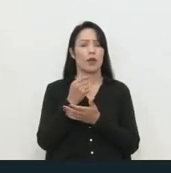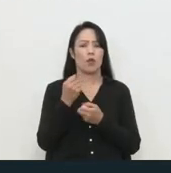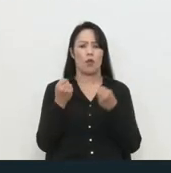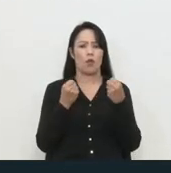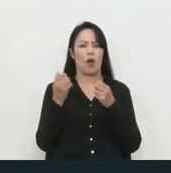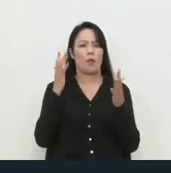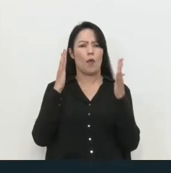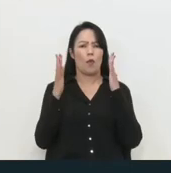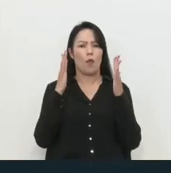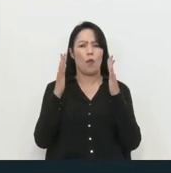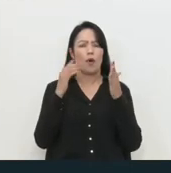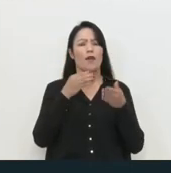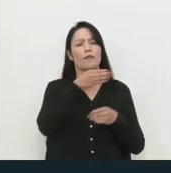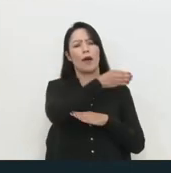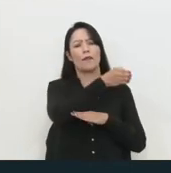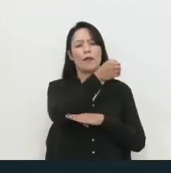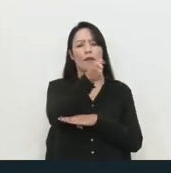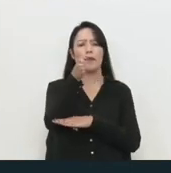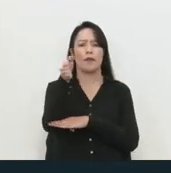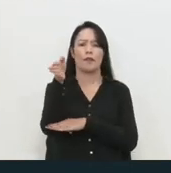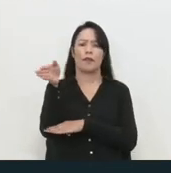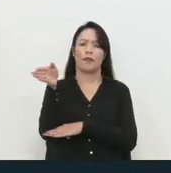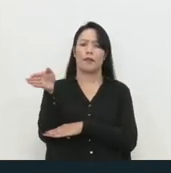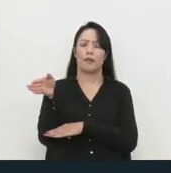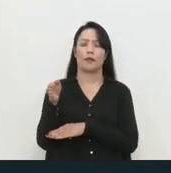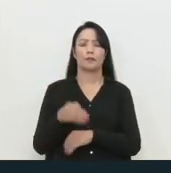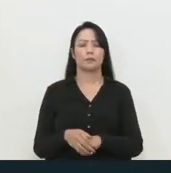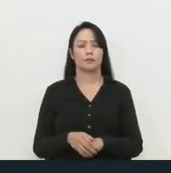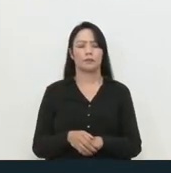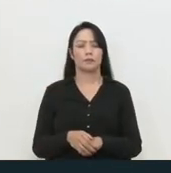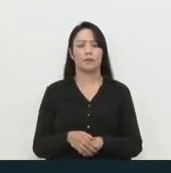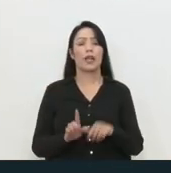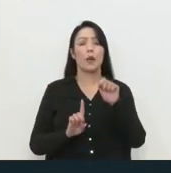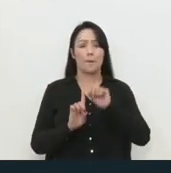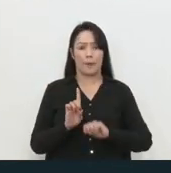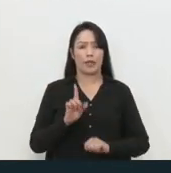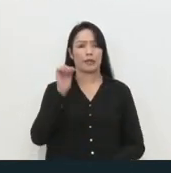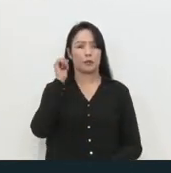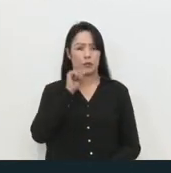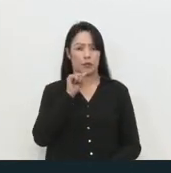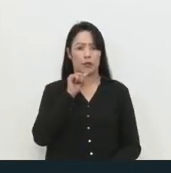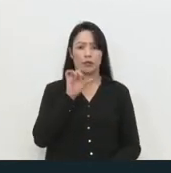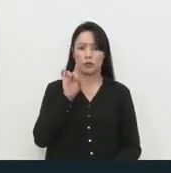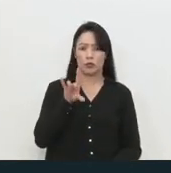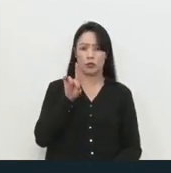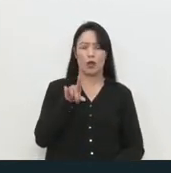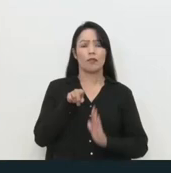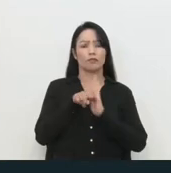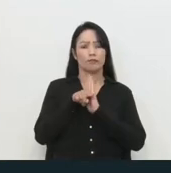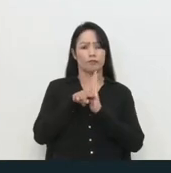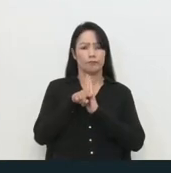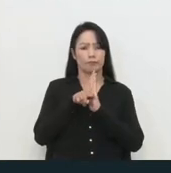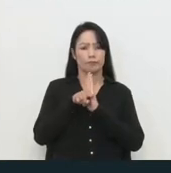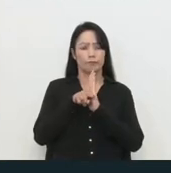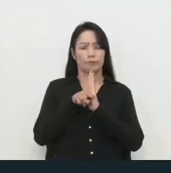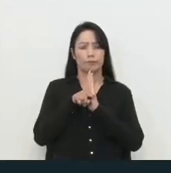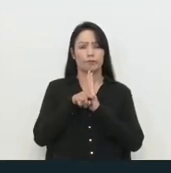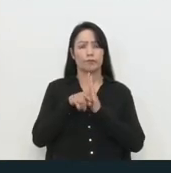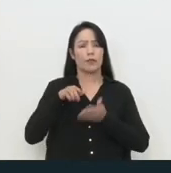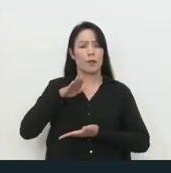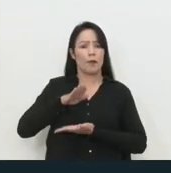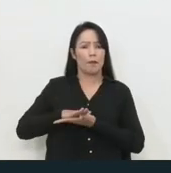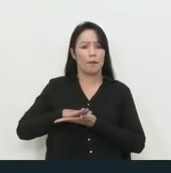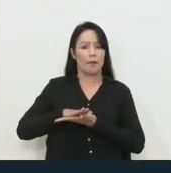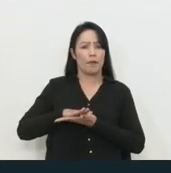e pudesse ser feito não só no mês das mulheres exame de mamografia